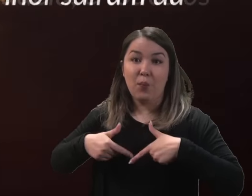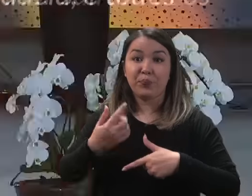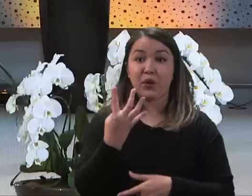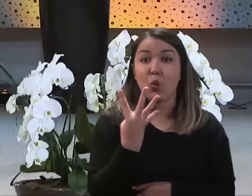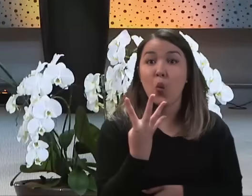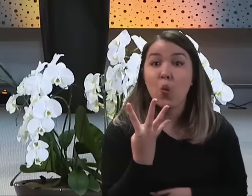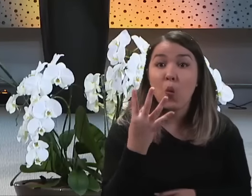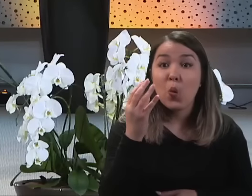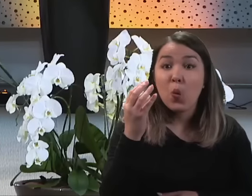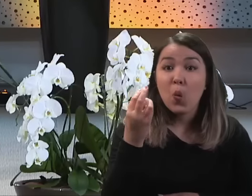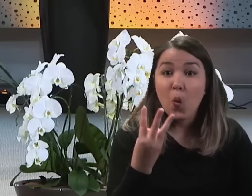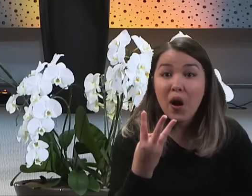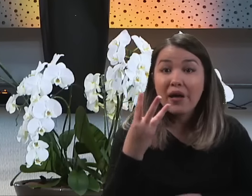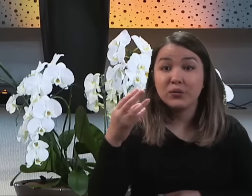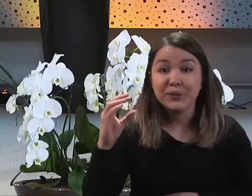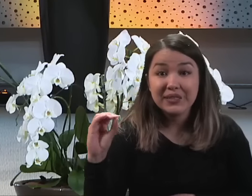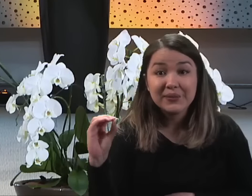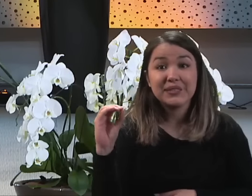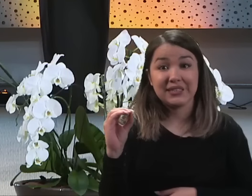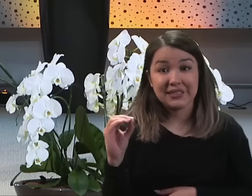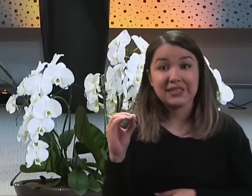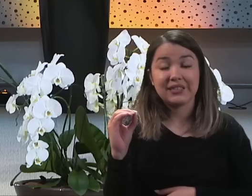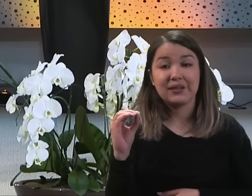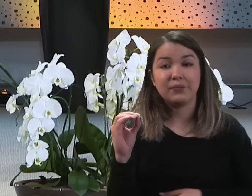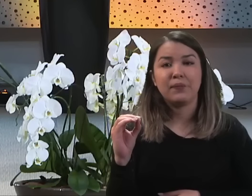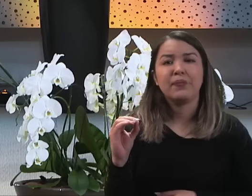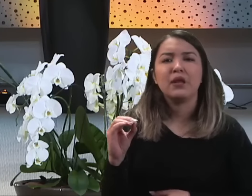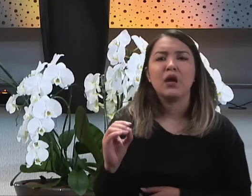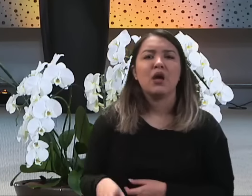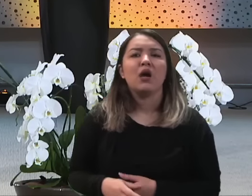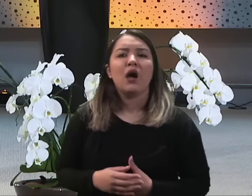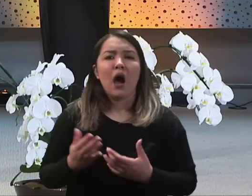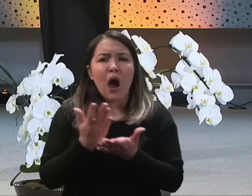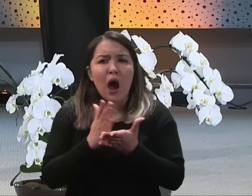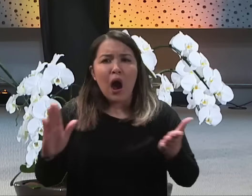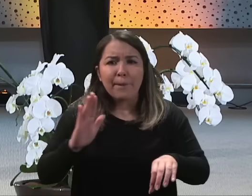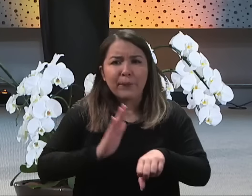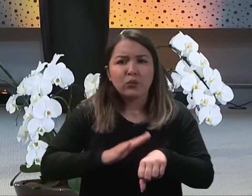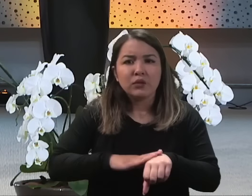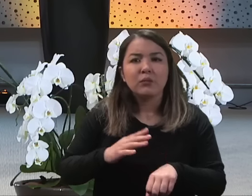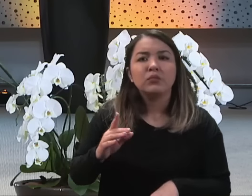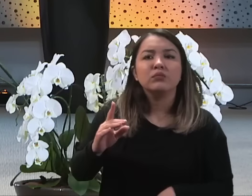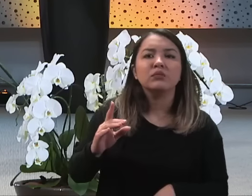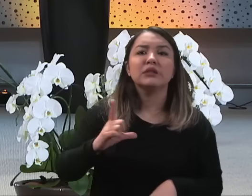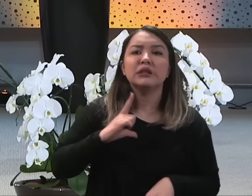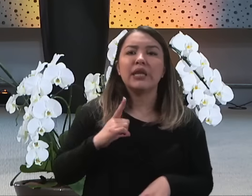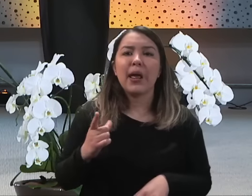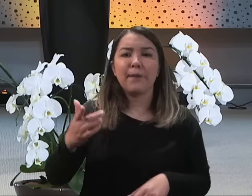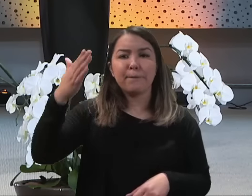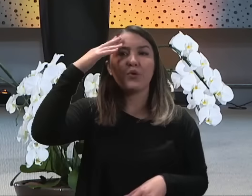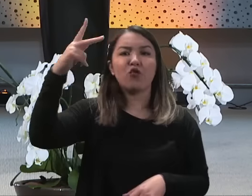tempo se completou Deus levantou um profeta Moisés o